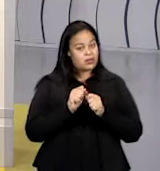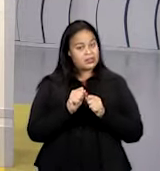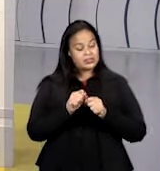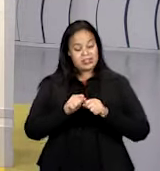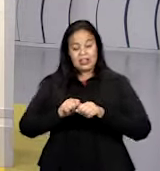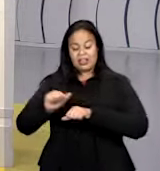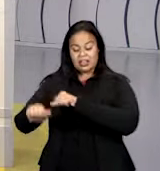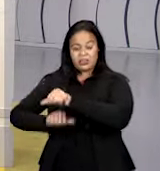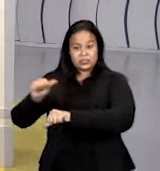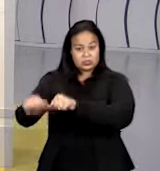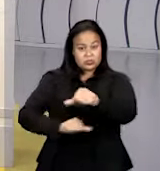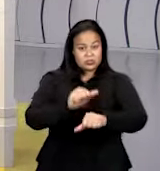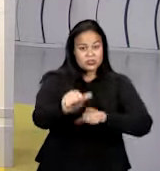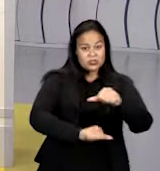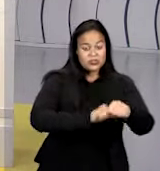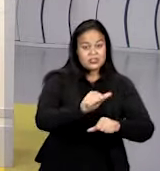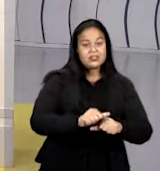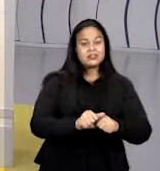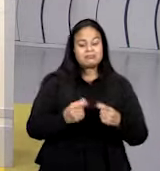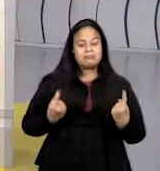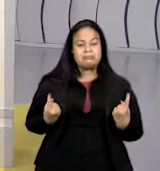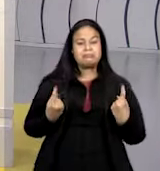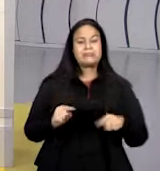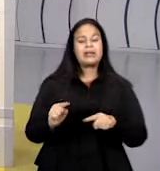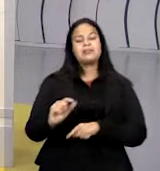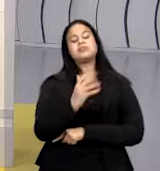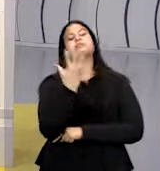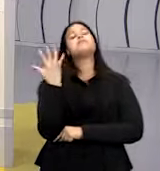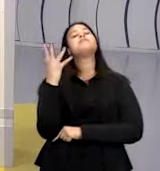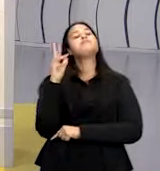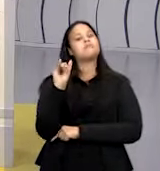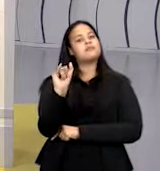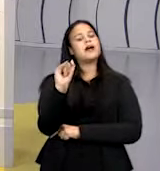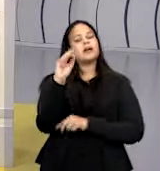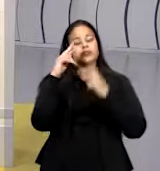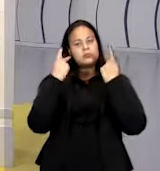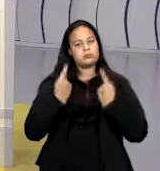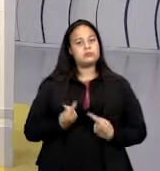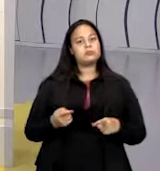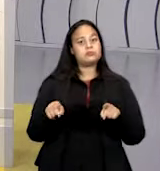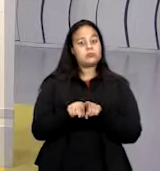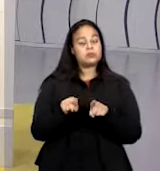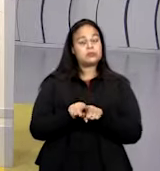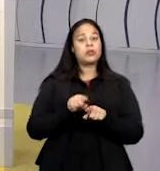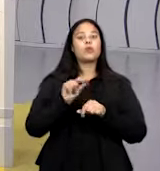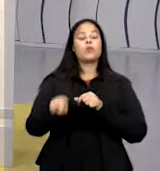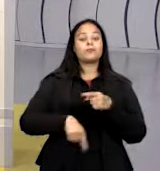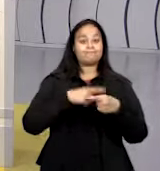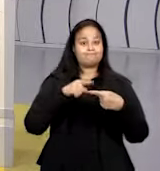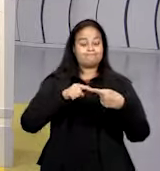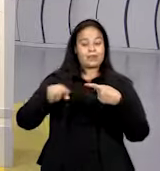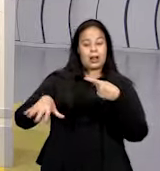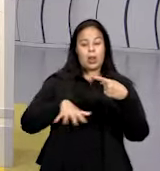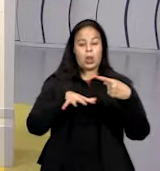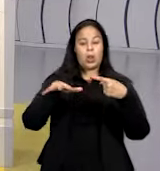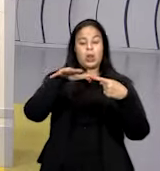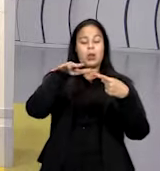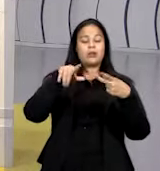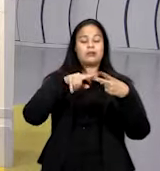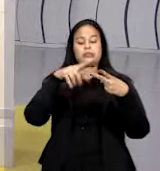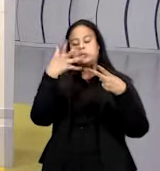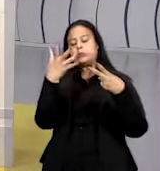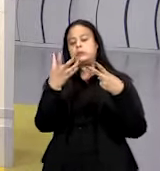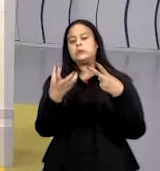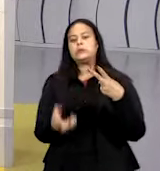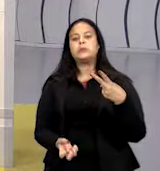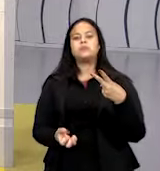que vão ter um impacto grande na natureza e na vida dos humanos. Um é o alagamento e o outro é a seca.